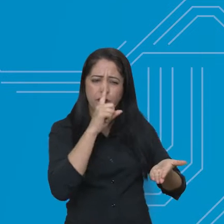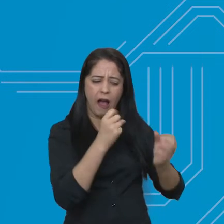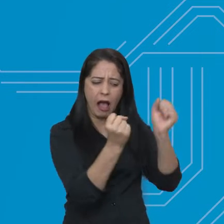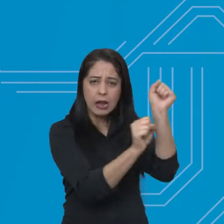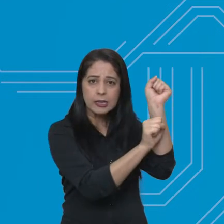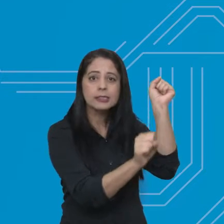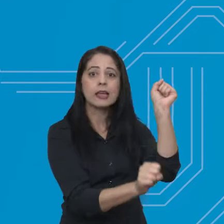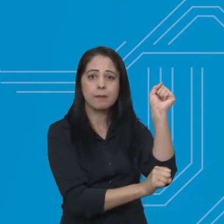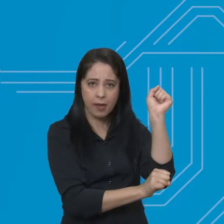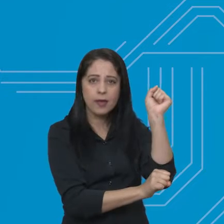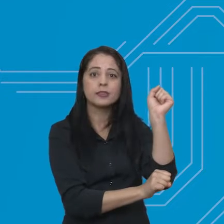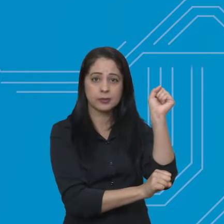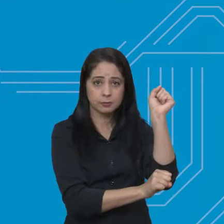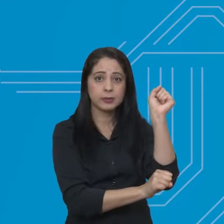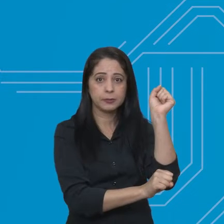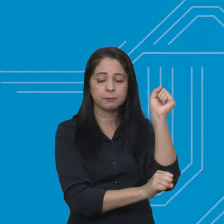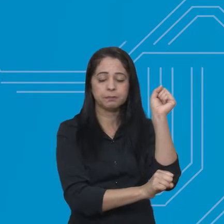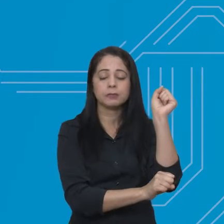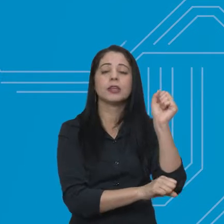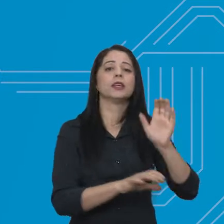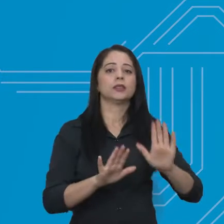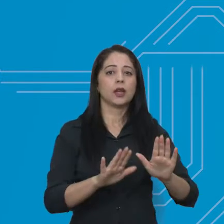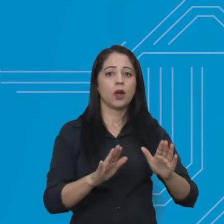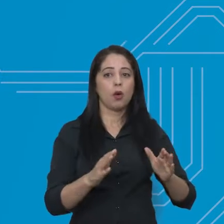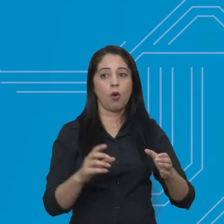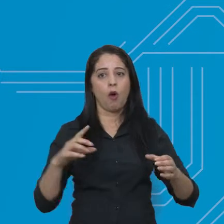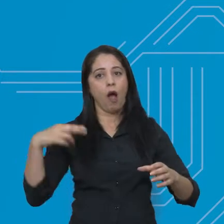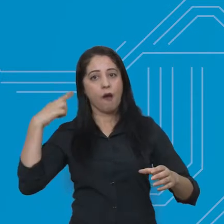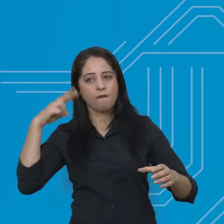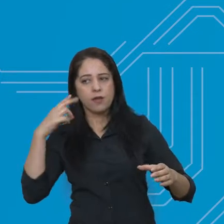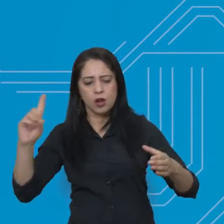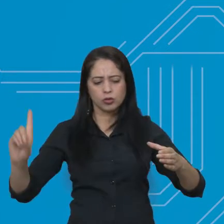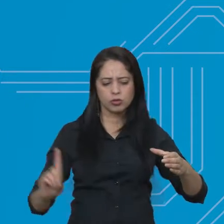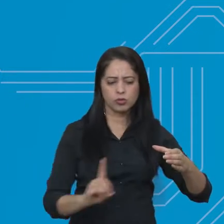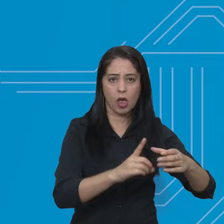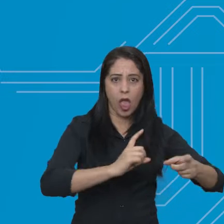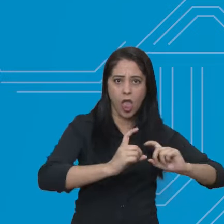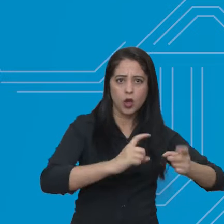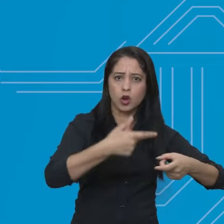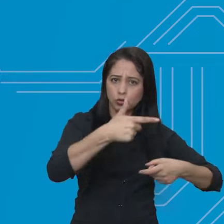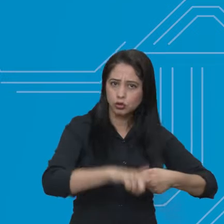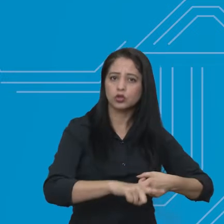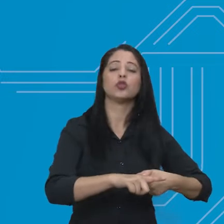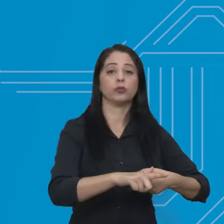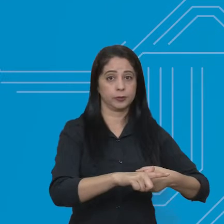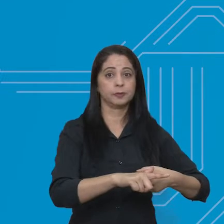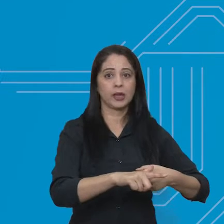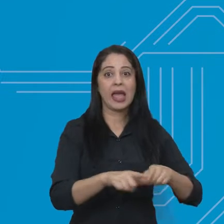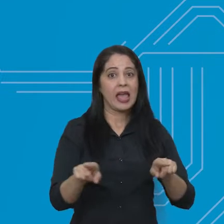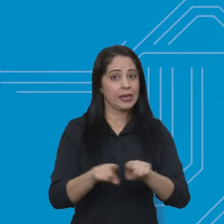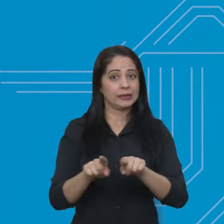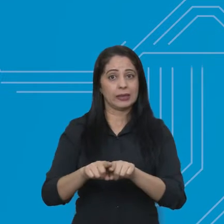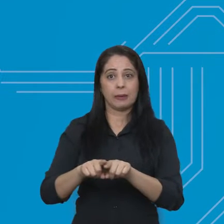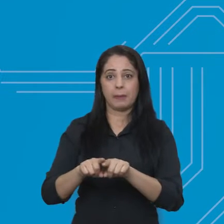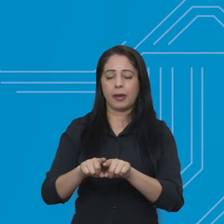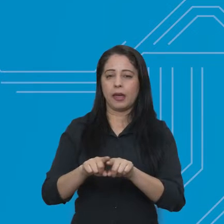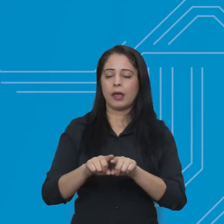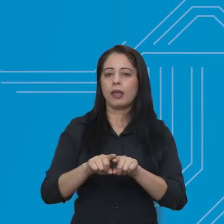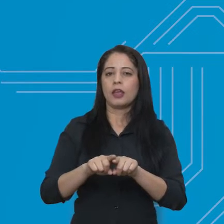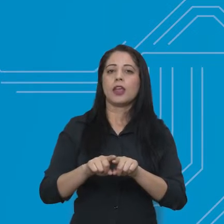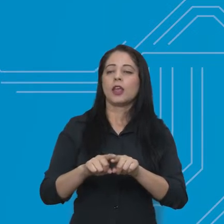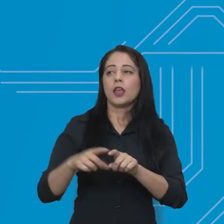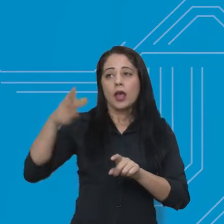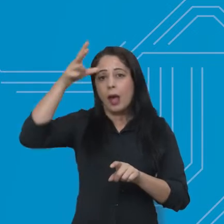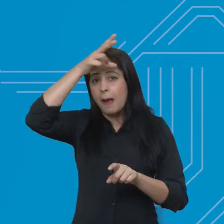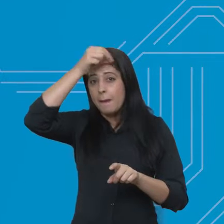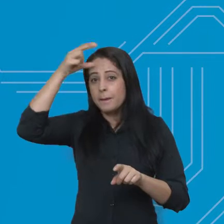serviço firmado entre a concessionária e o município, participaram de uma nova reunião de trabalho. No encontro, os membros da comissão